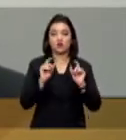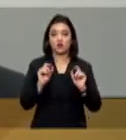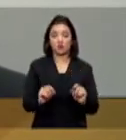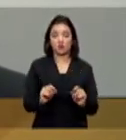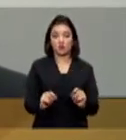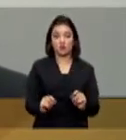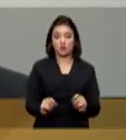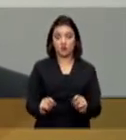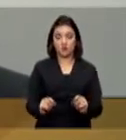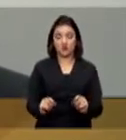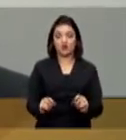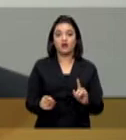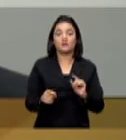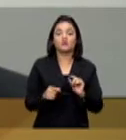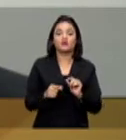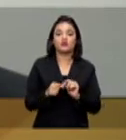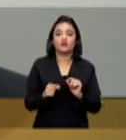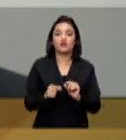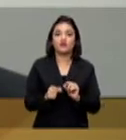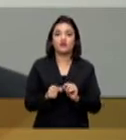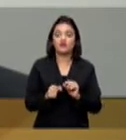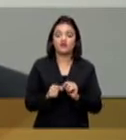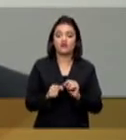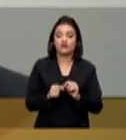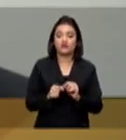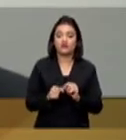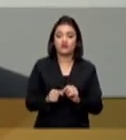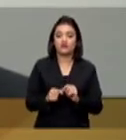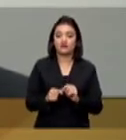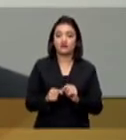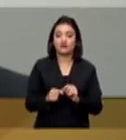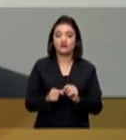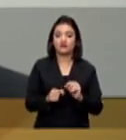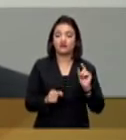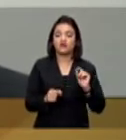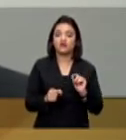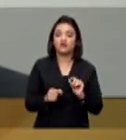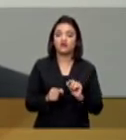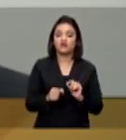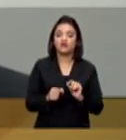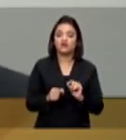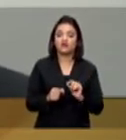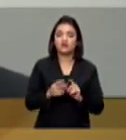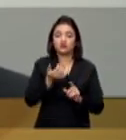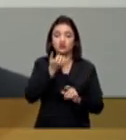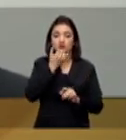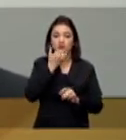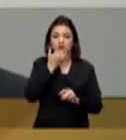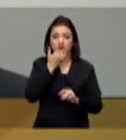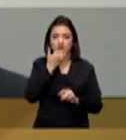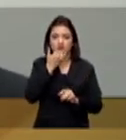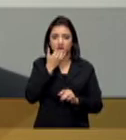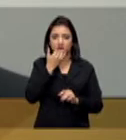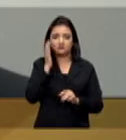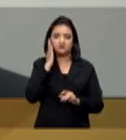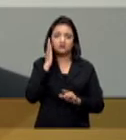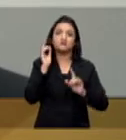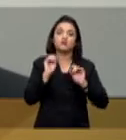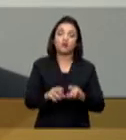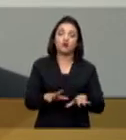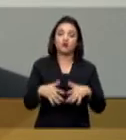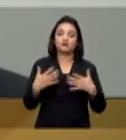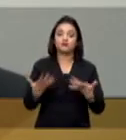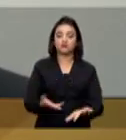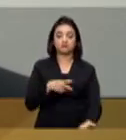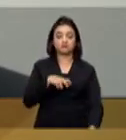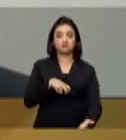princípios constitucionais da igualdade e da proporcionalidade, exercer juízo de valor sobre o quantum da sanção penal estipulada no